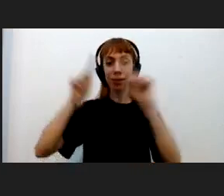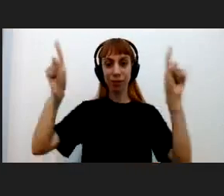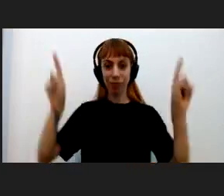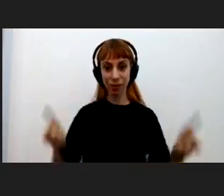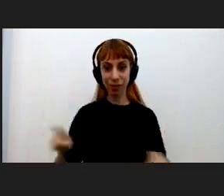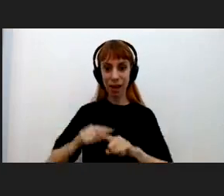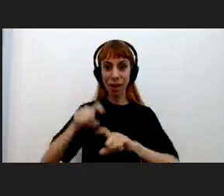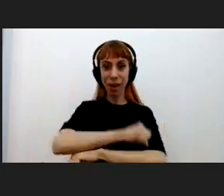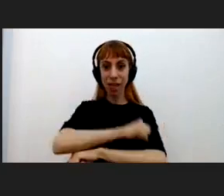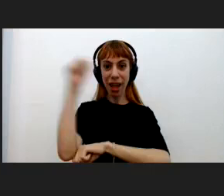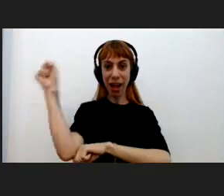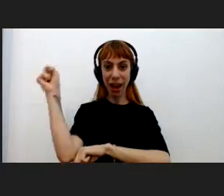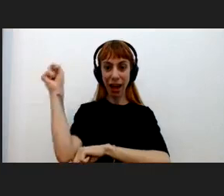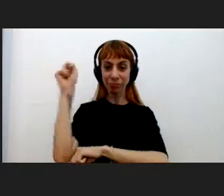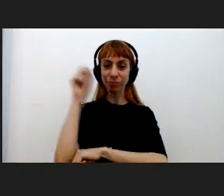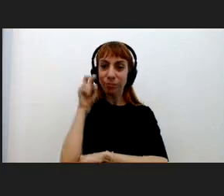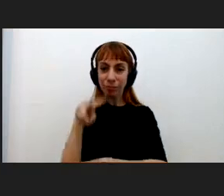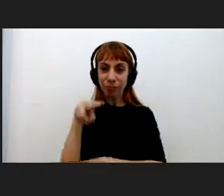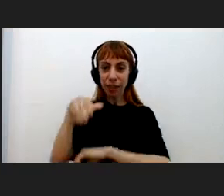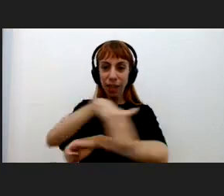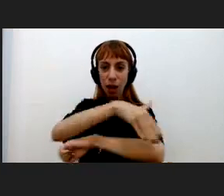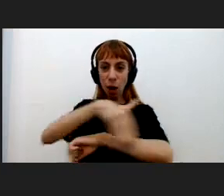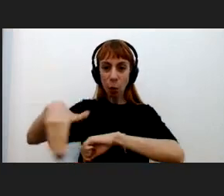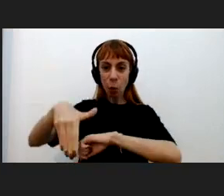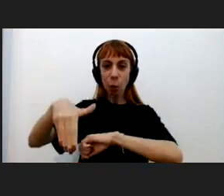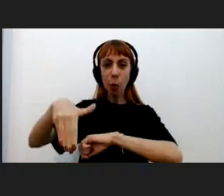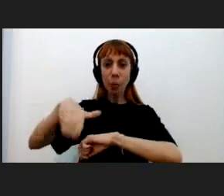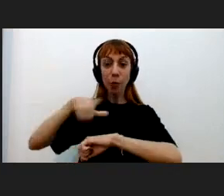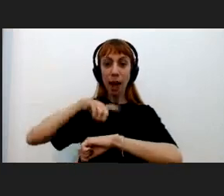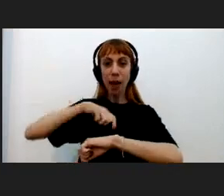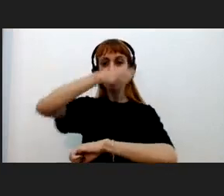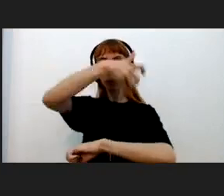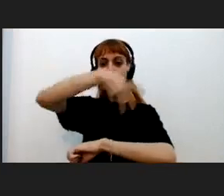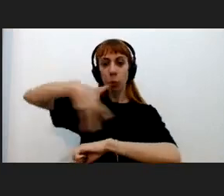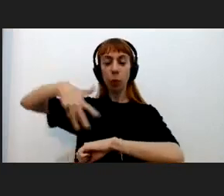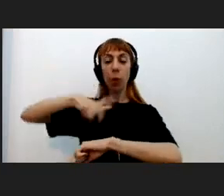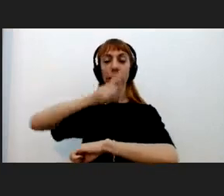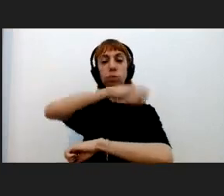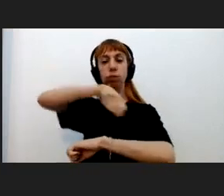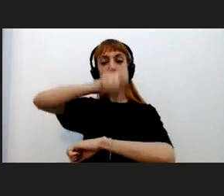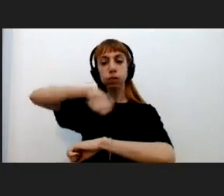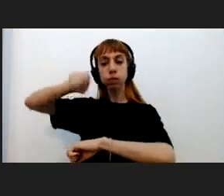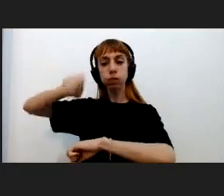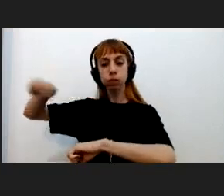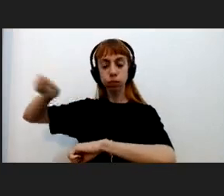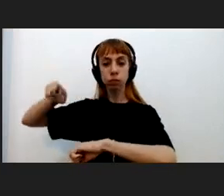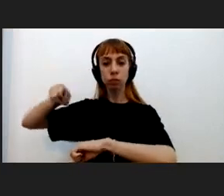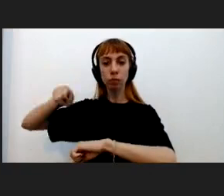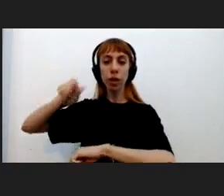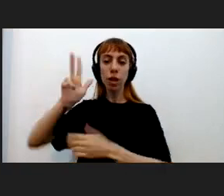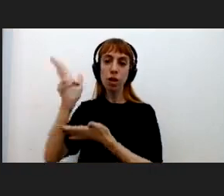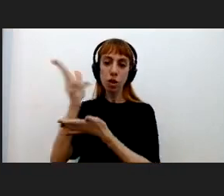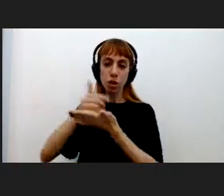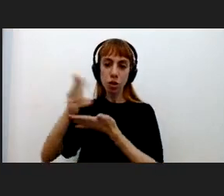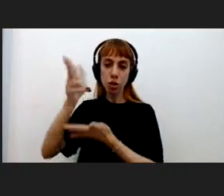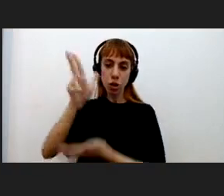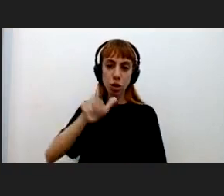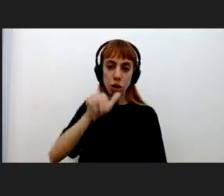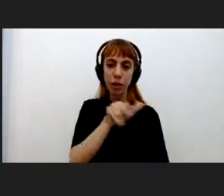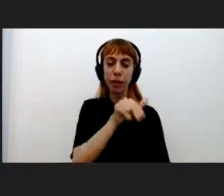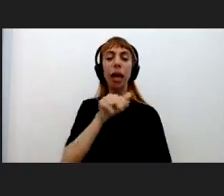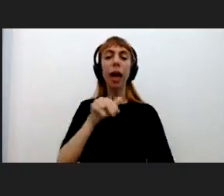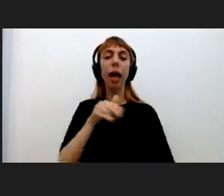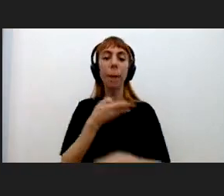rua. O vidro está coberto por uma inscrição feita à mão com tinta branca, em letras grandes e regulares. E aí a frase diz